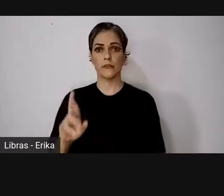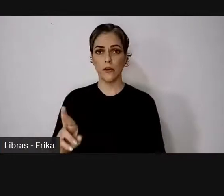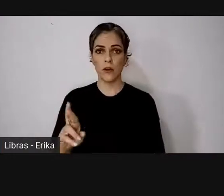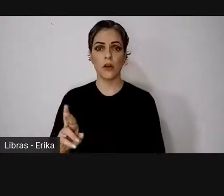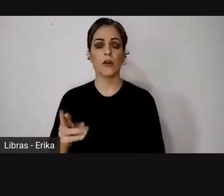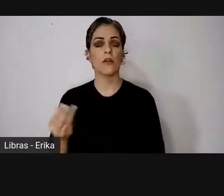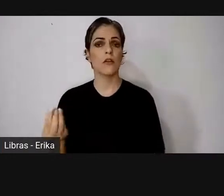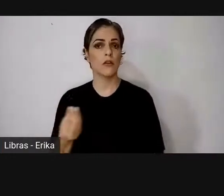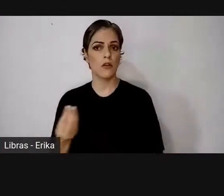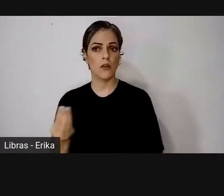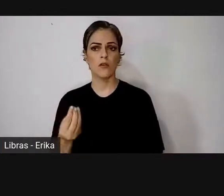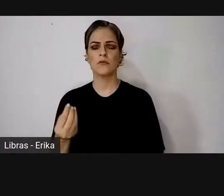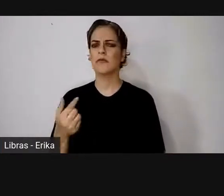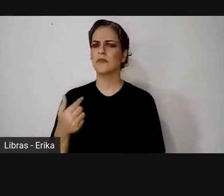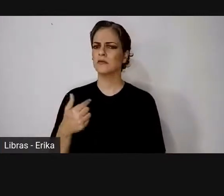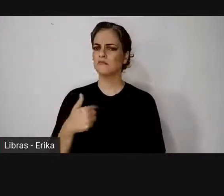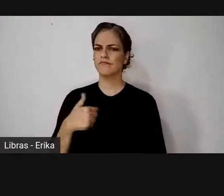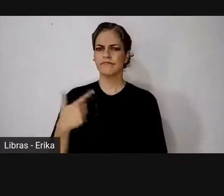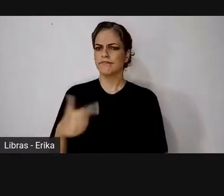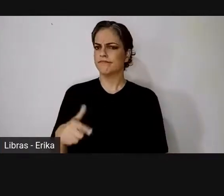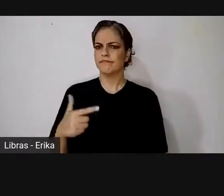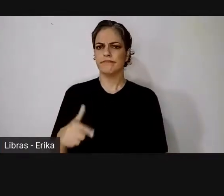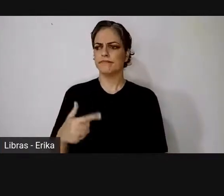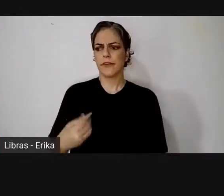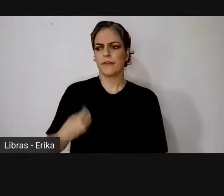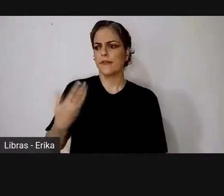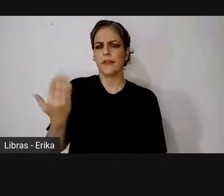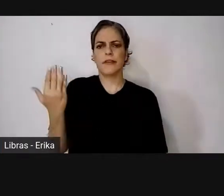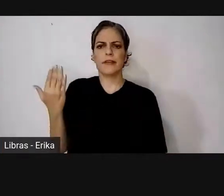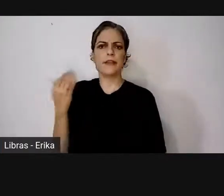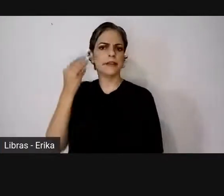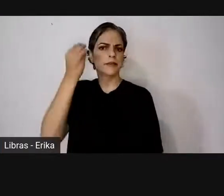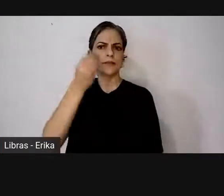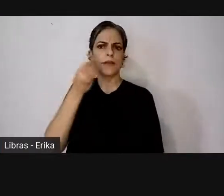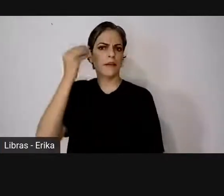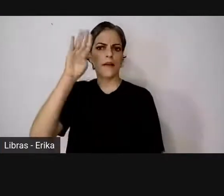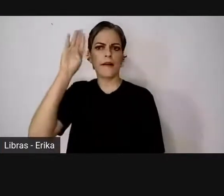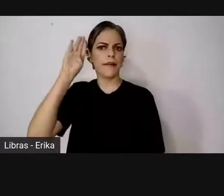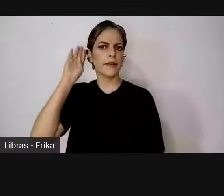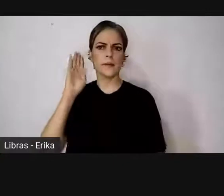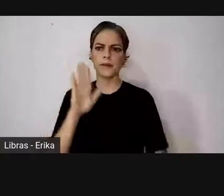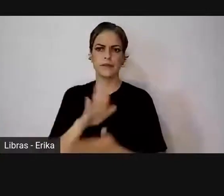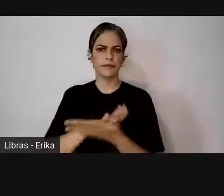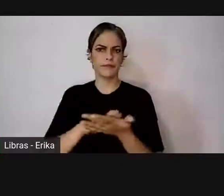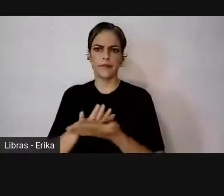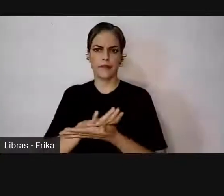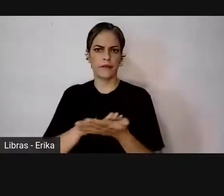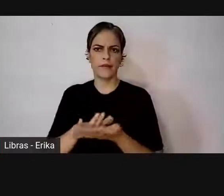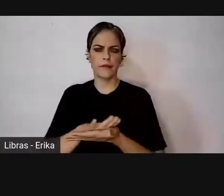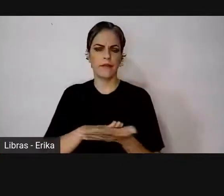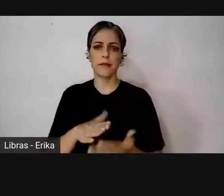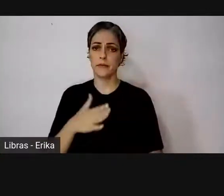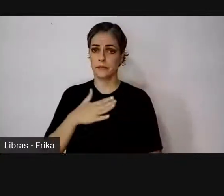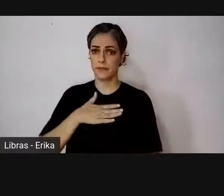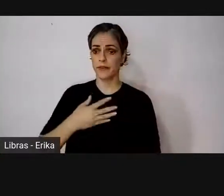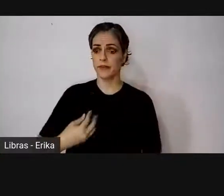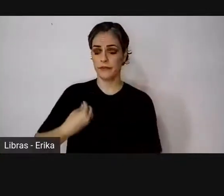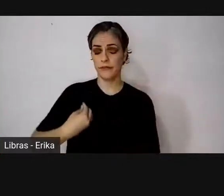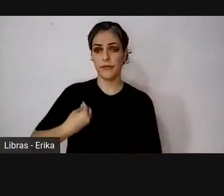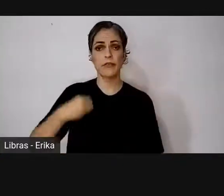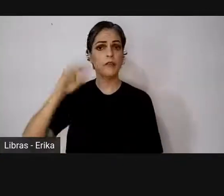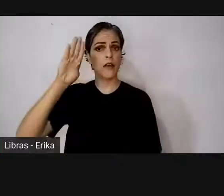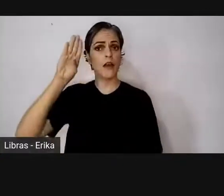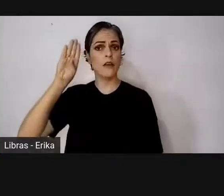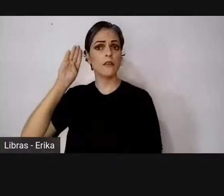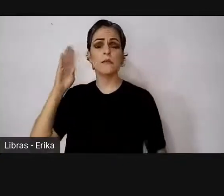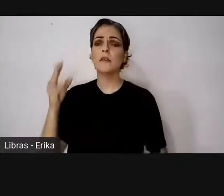eu não tinha uma vida acadêmica, eu nunca tive uma vida acadêmica. A minha vida acadêmica, ela, na verdade, foi um